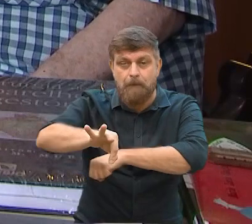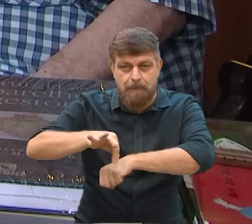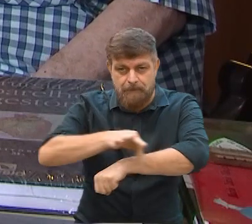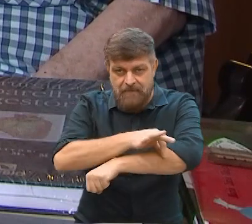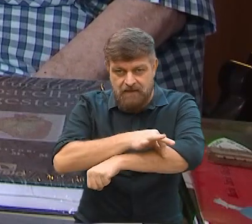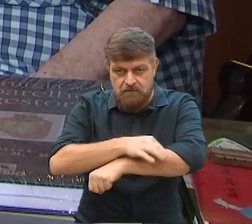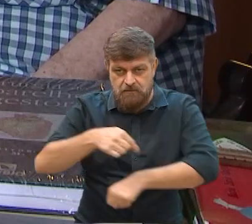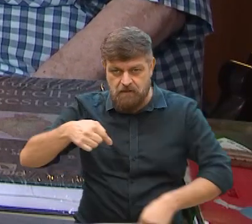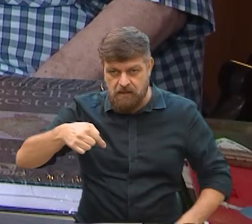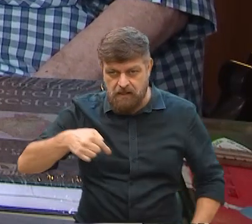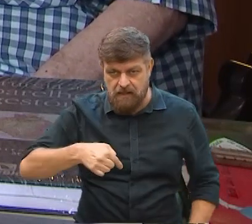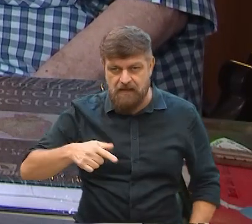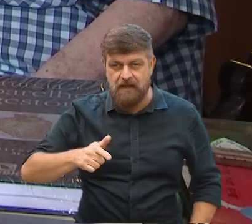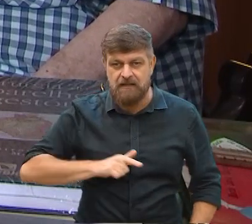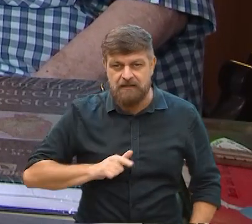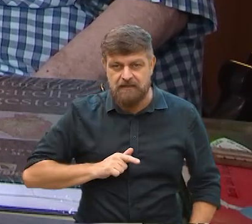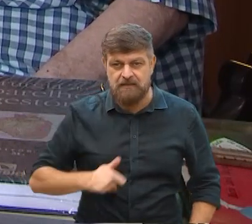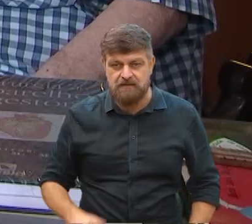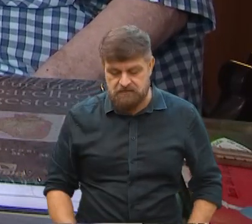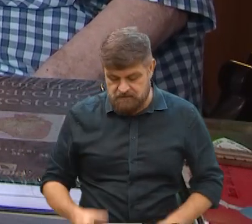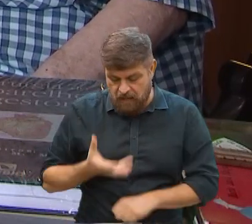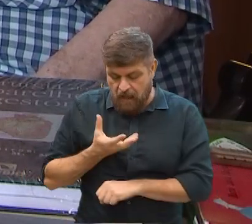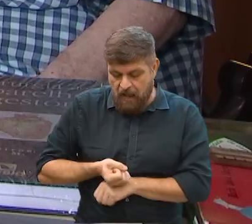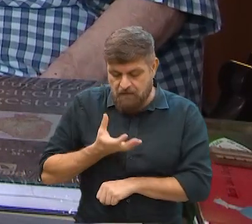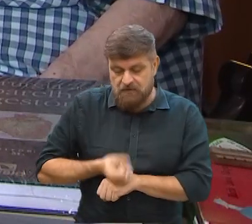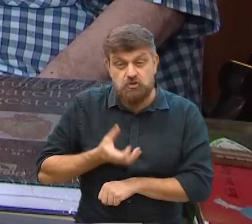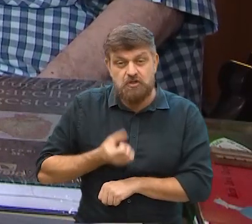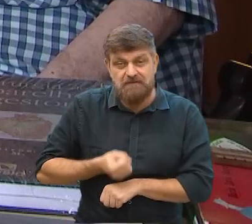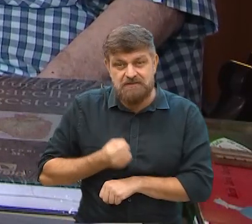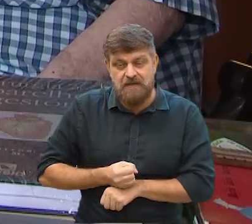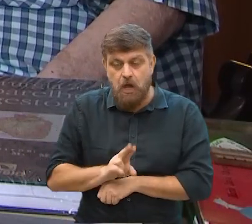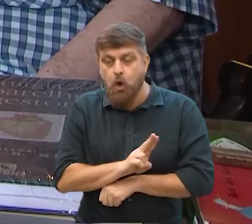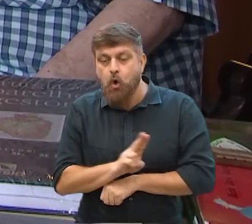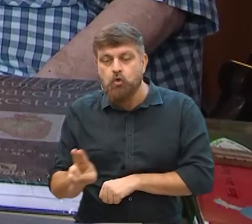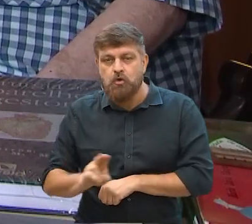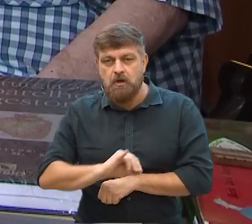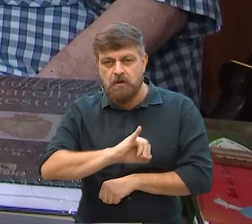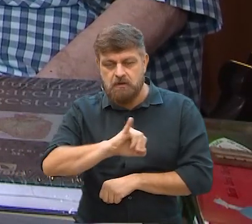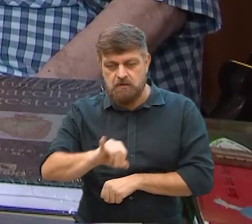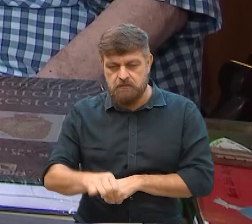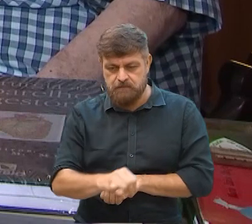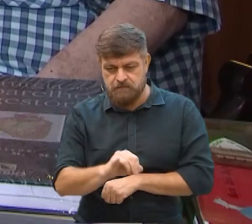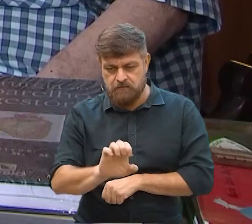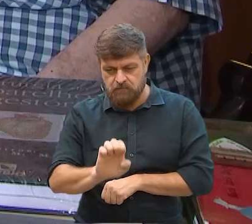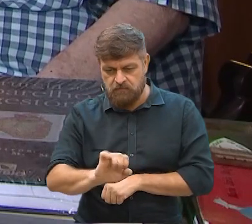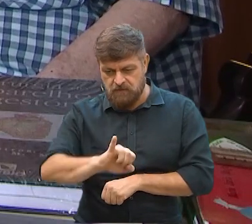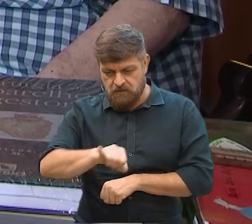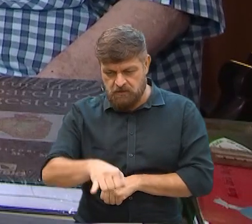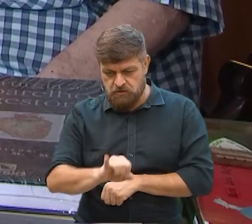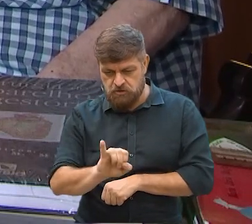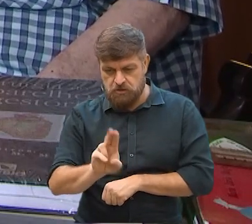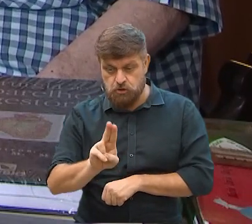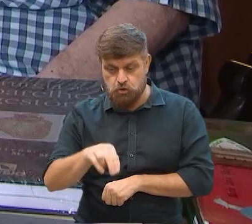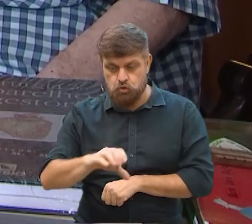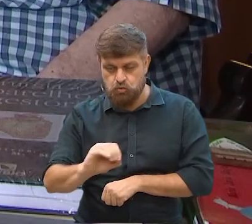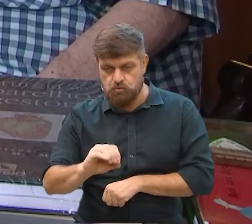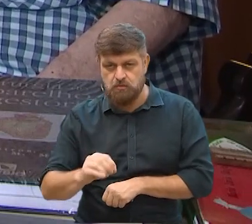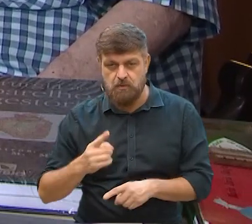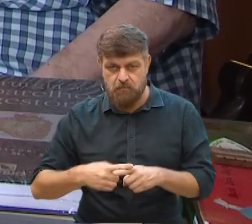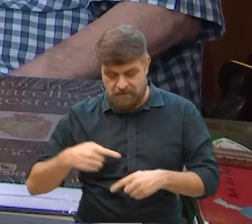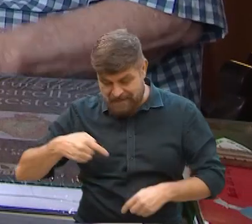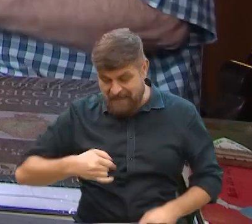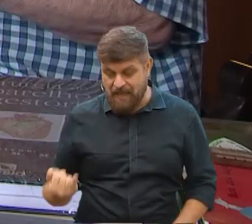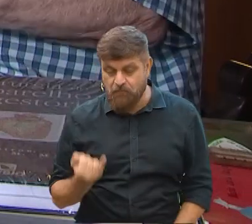jejum é onde se faz a maior absorção de tudo, então aquilo que você tinha muito bem antecipado, porque é